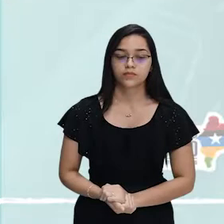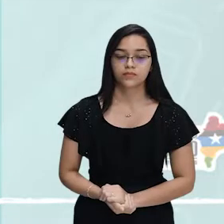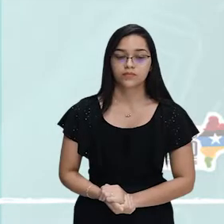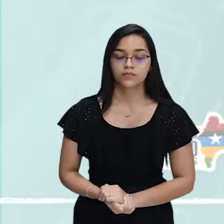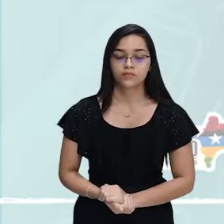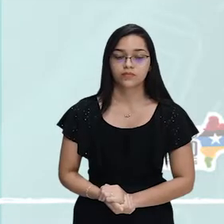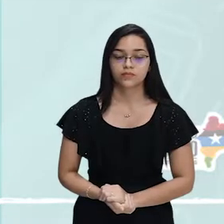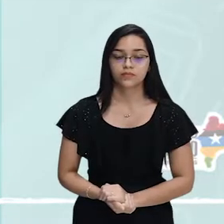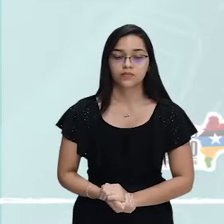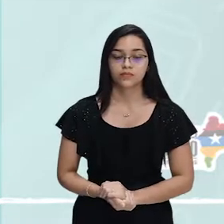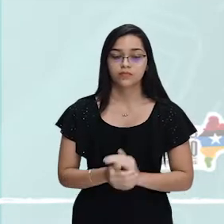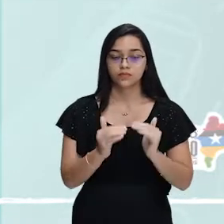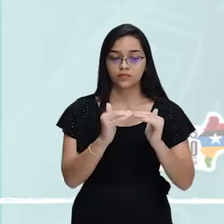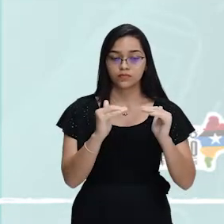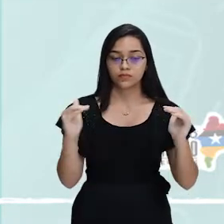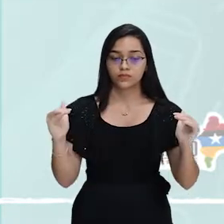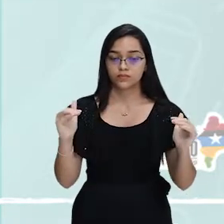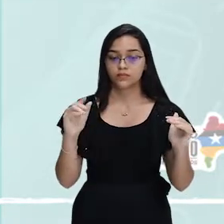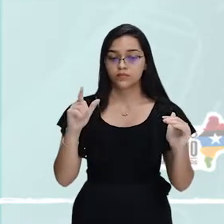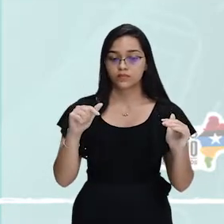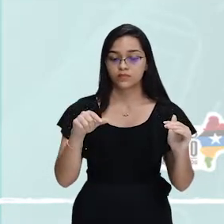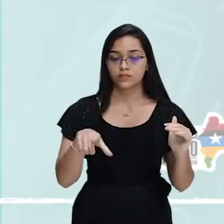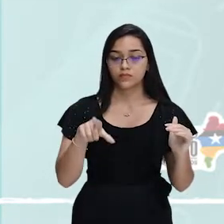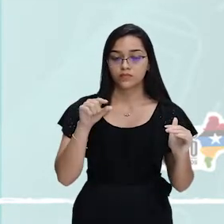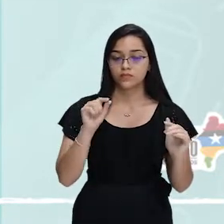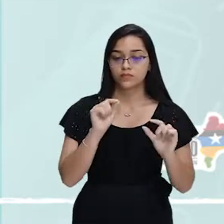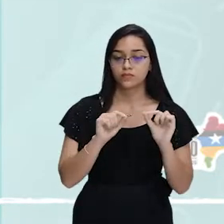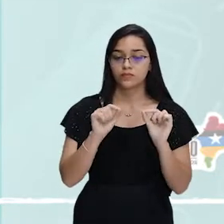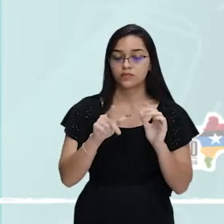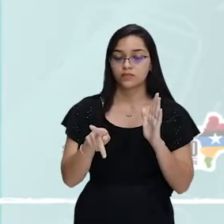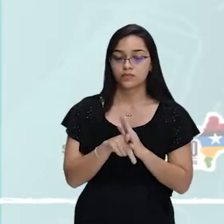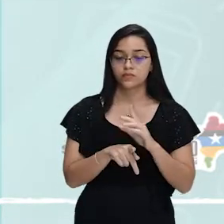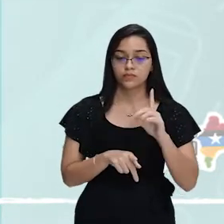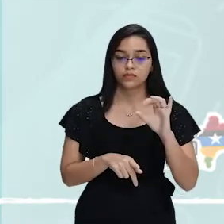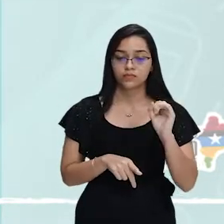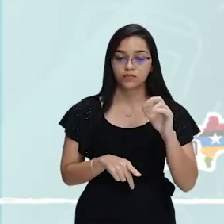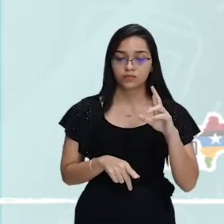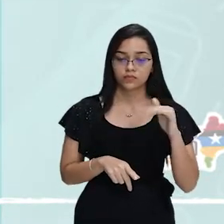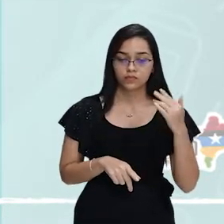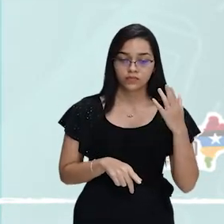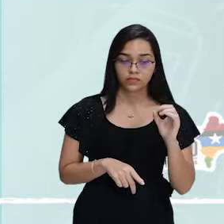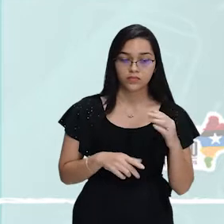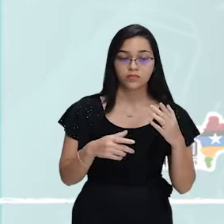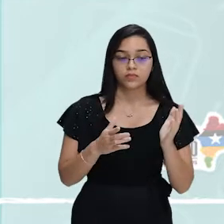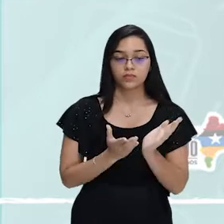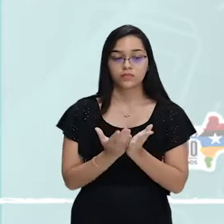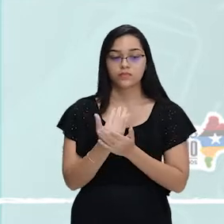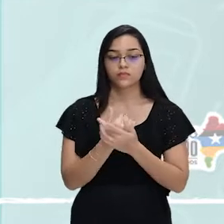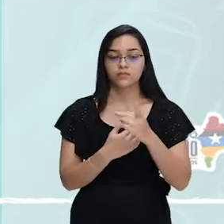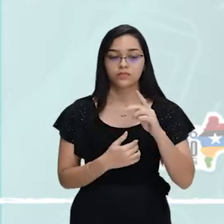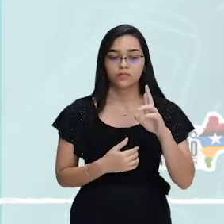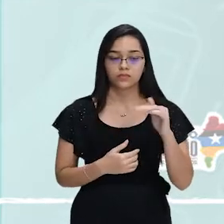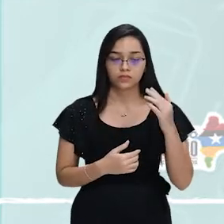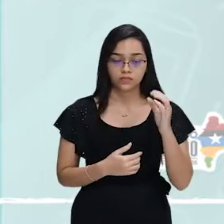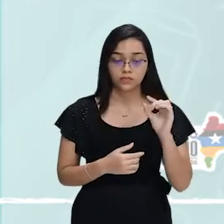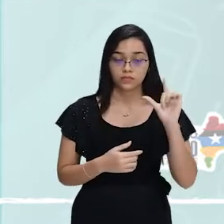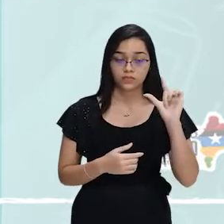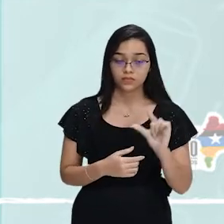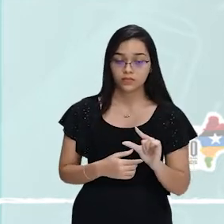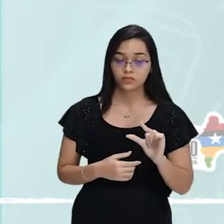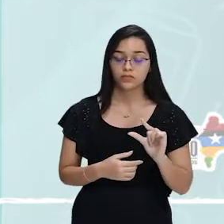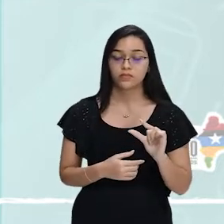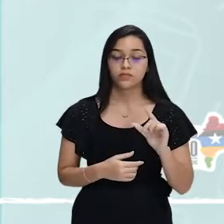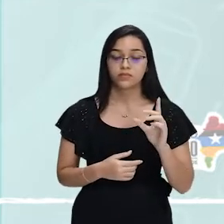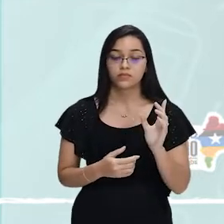Então vamos para a regularidade dos dados, é medida pelas medidas de dispersão, no caso o desvio padrão.